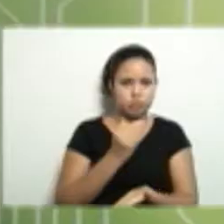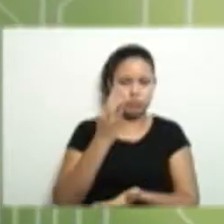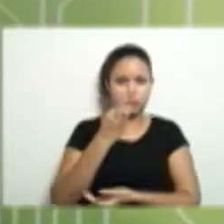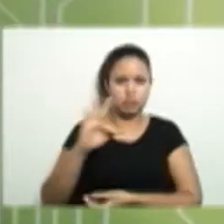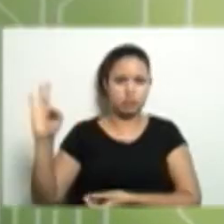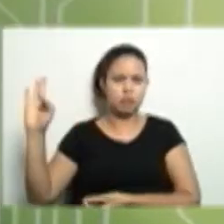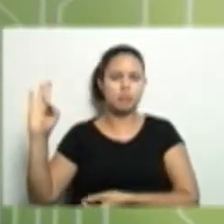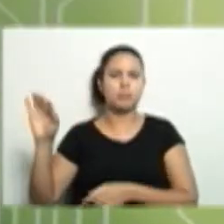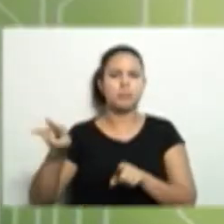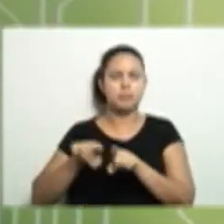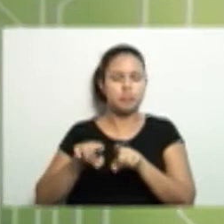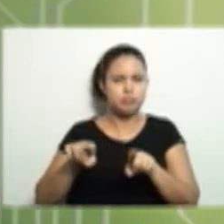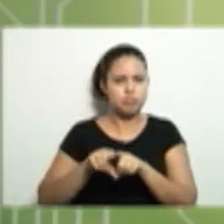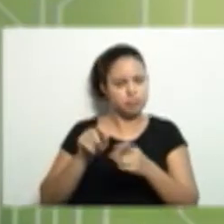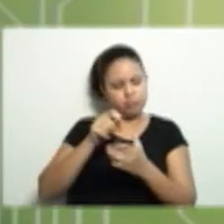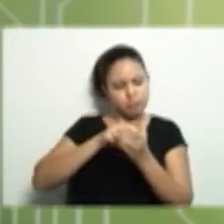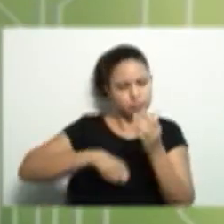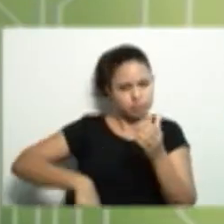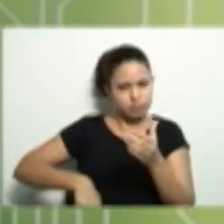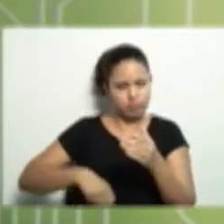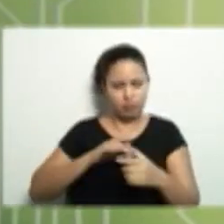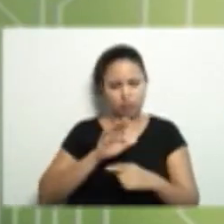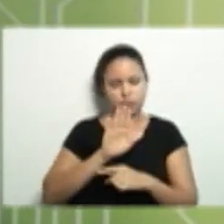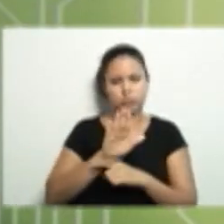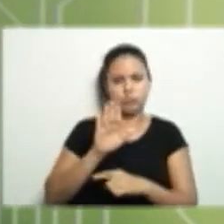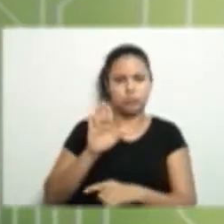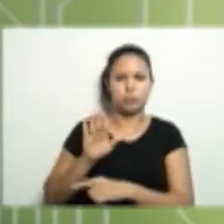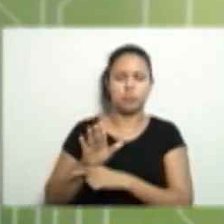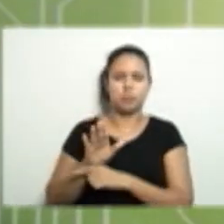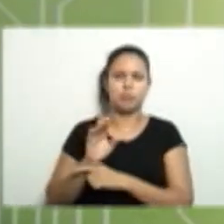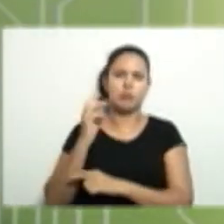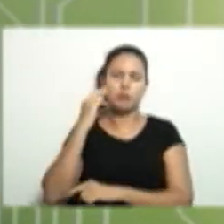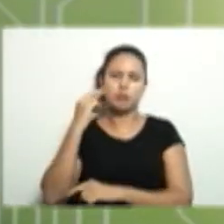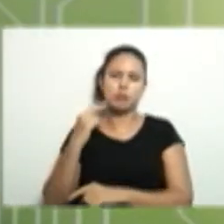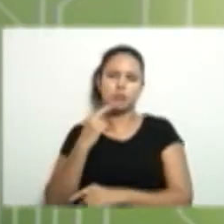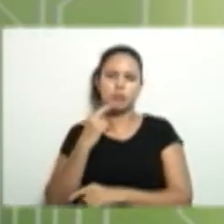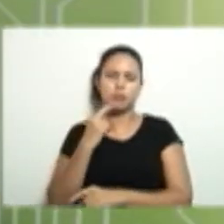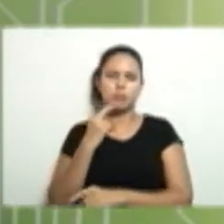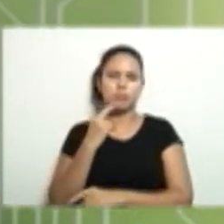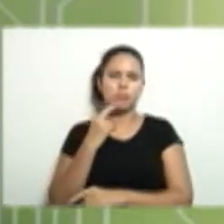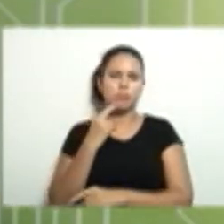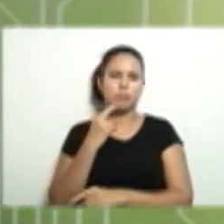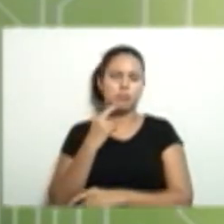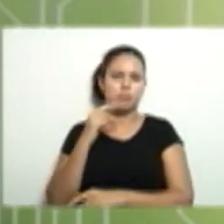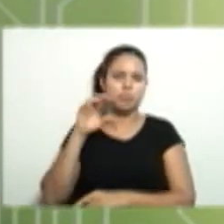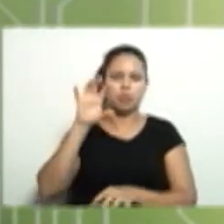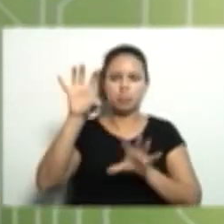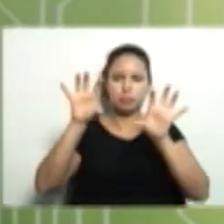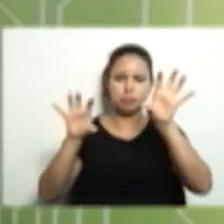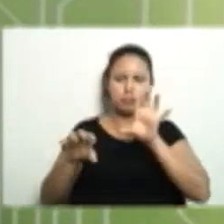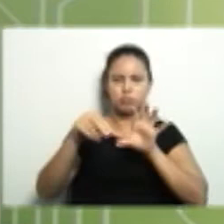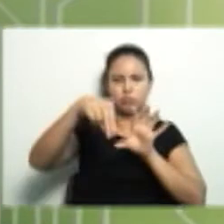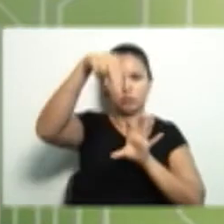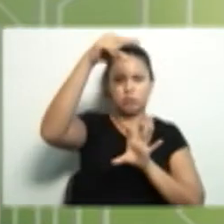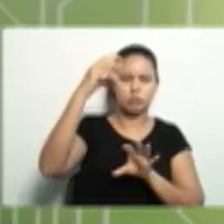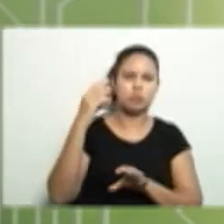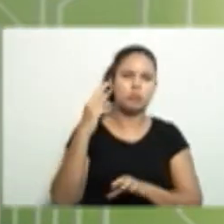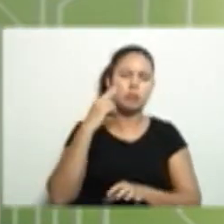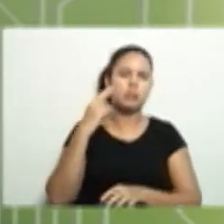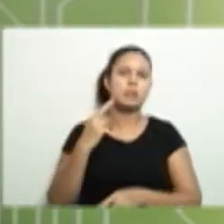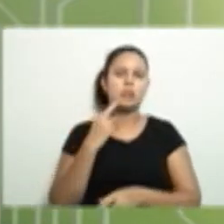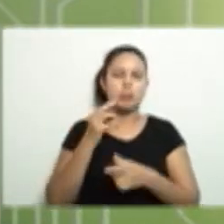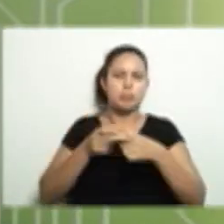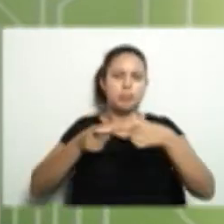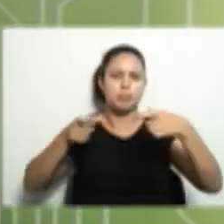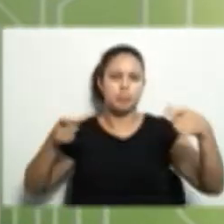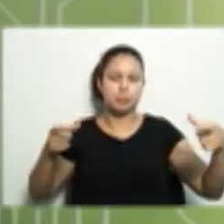de créditos que vão ter bastante incentivos para a nossa região. Por isso que aqui na nossa região, através de bancos de fomento, nós conseguimos, por